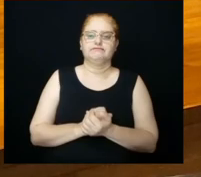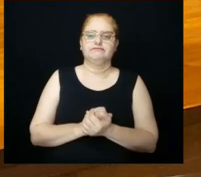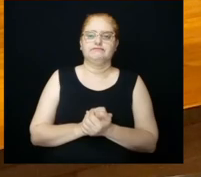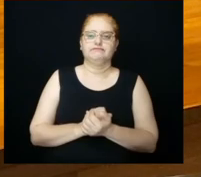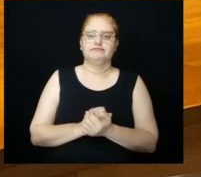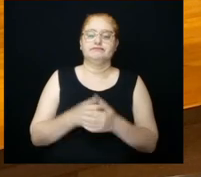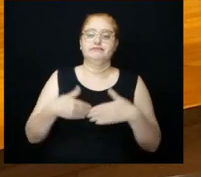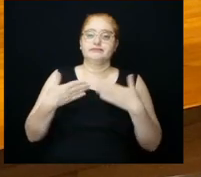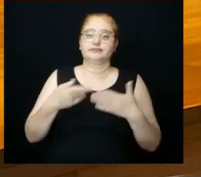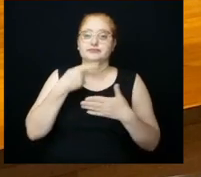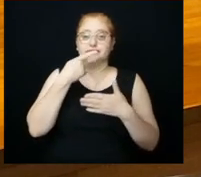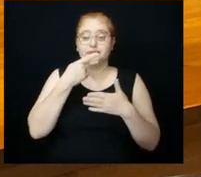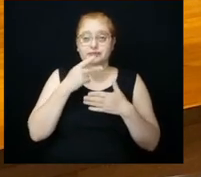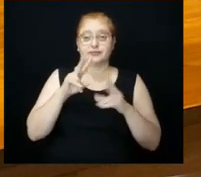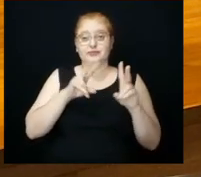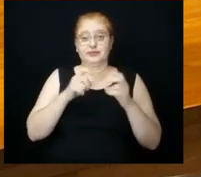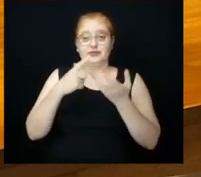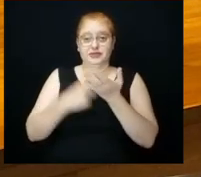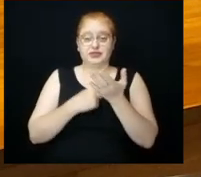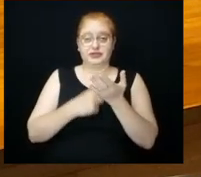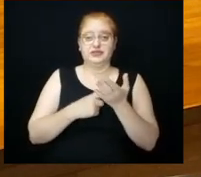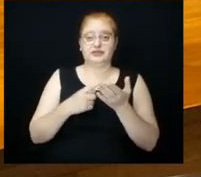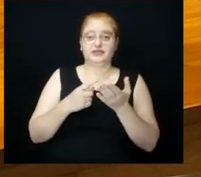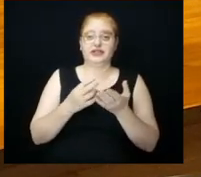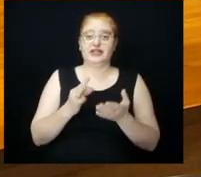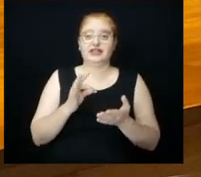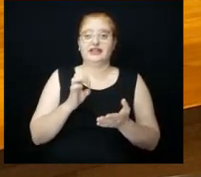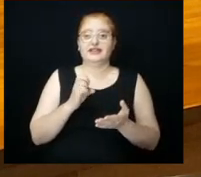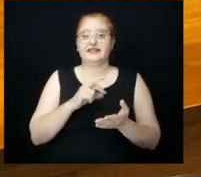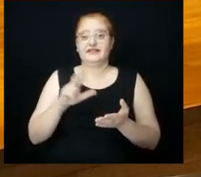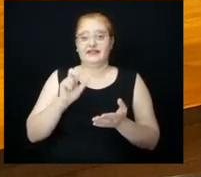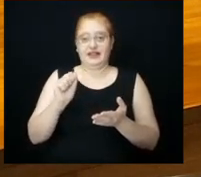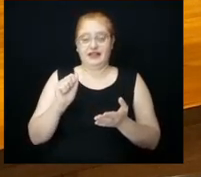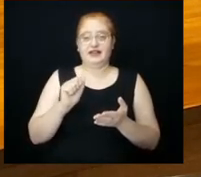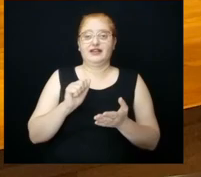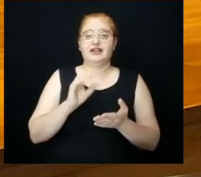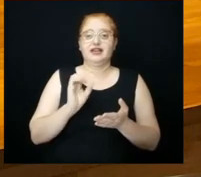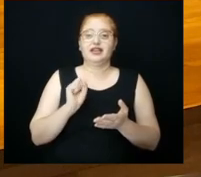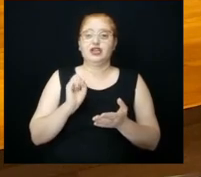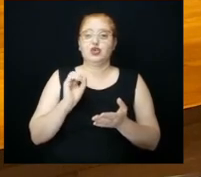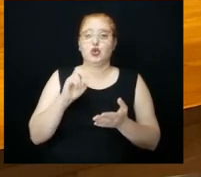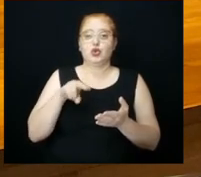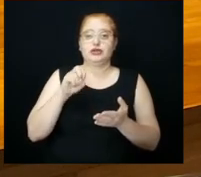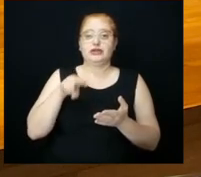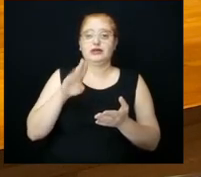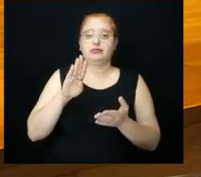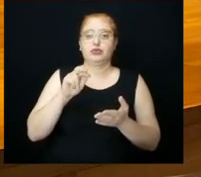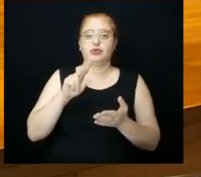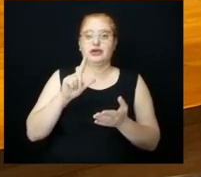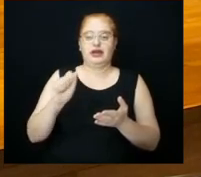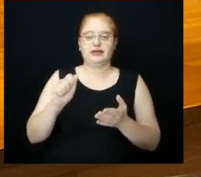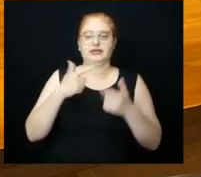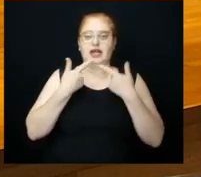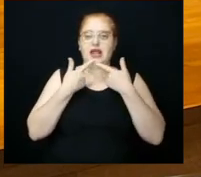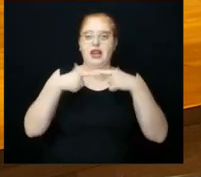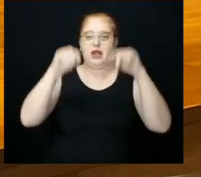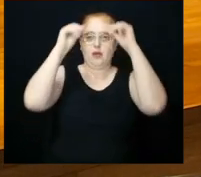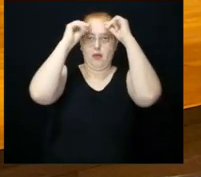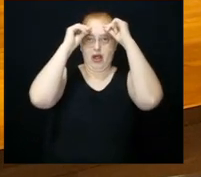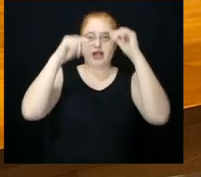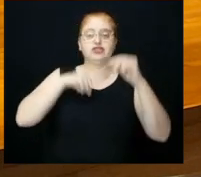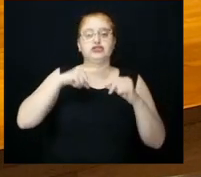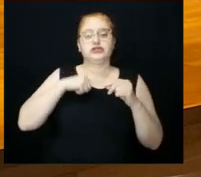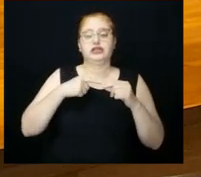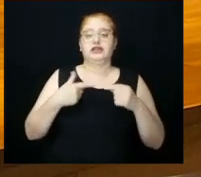Então, vamos falar um pouco do Terra Sonâmbula, né, que é o romance de estreia. A linguagem vai transitar, então, entre a